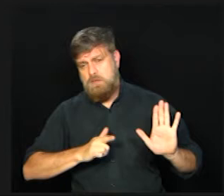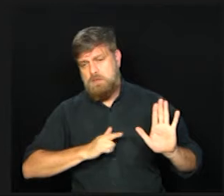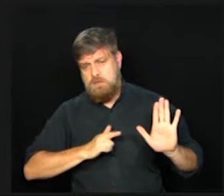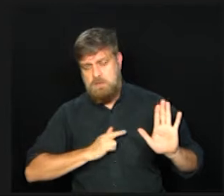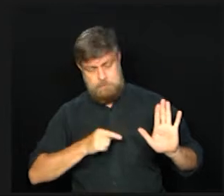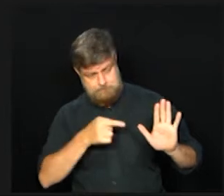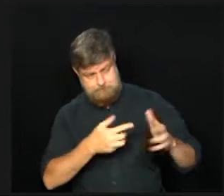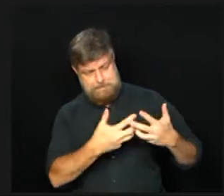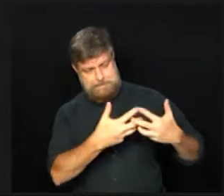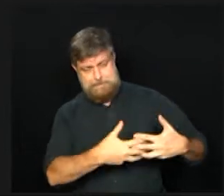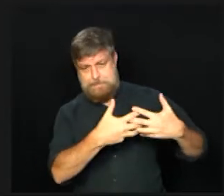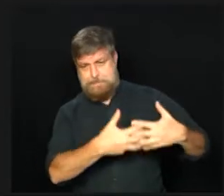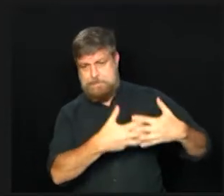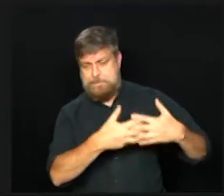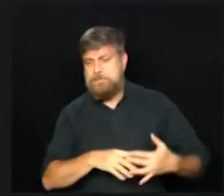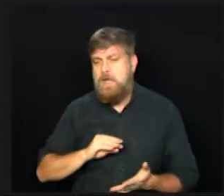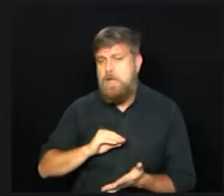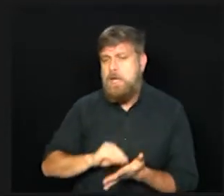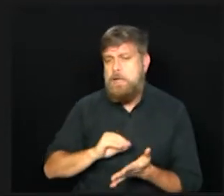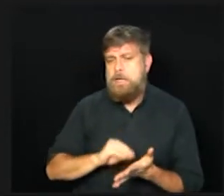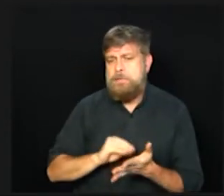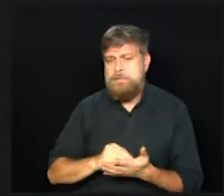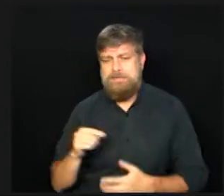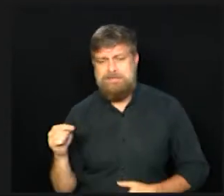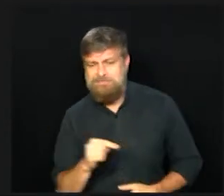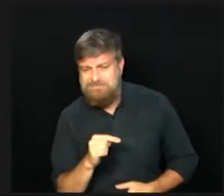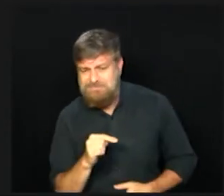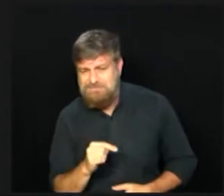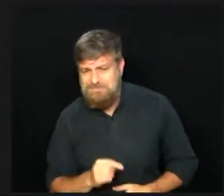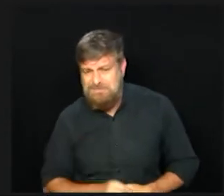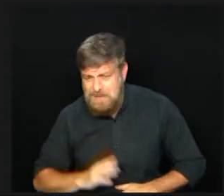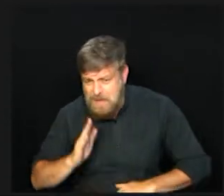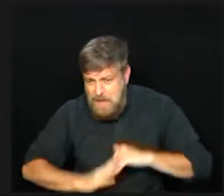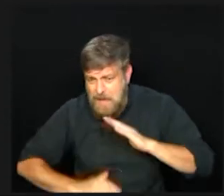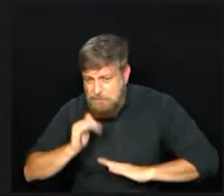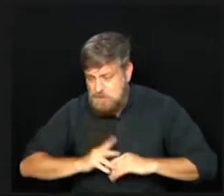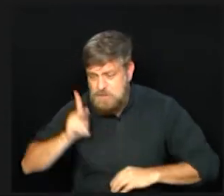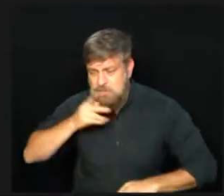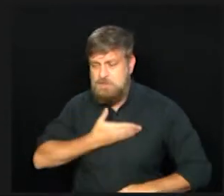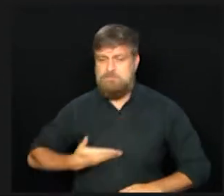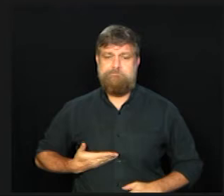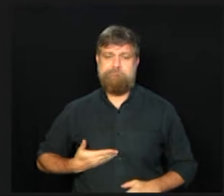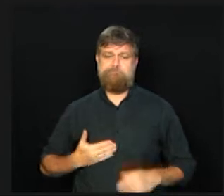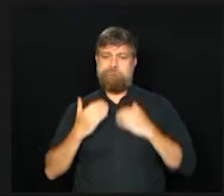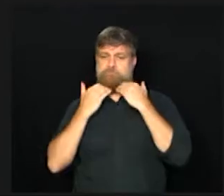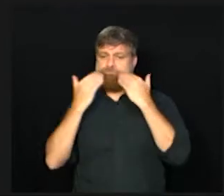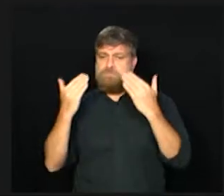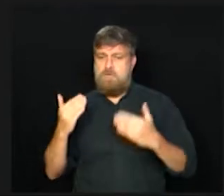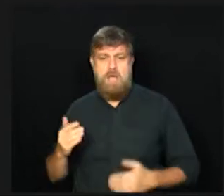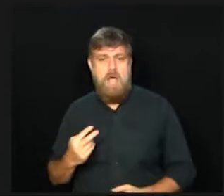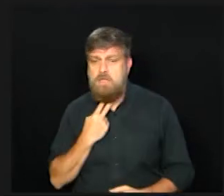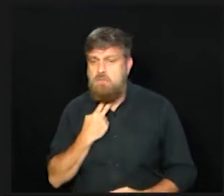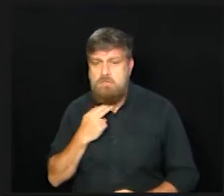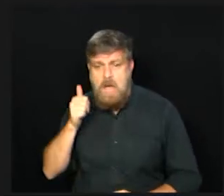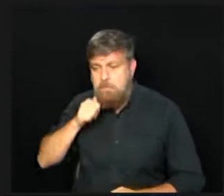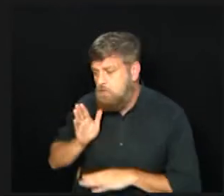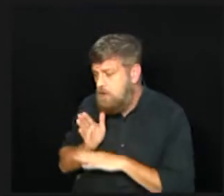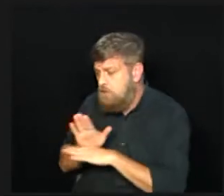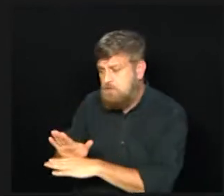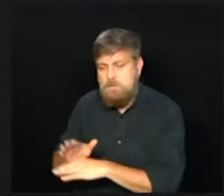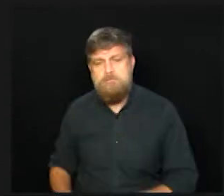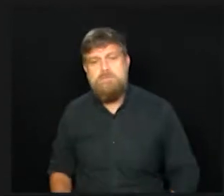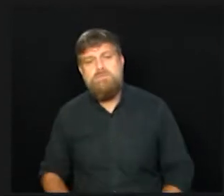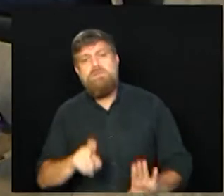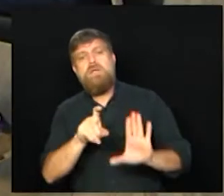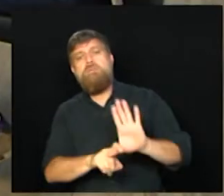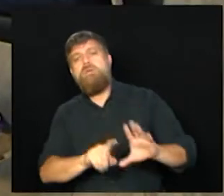ativas, mas falta efetividade nas políticas públicas, porque elas não alcançam as mulheres. E depende de quem